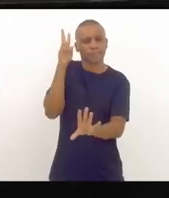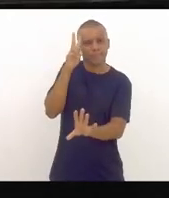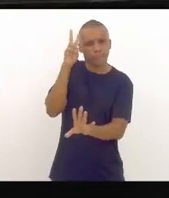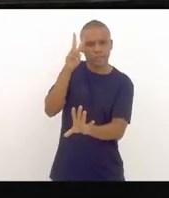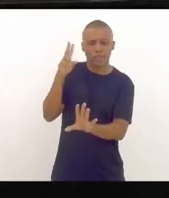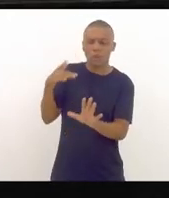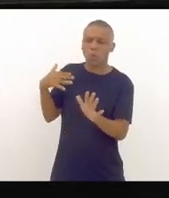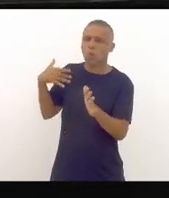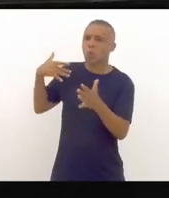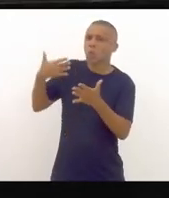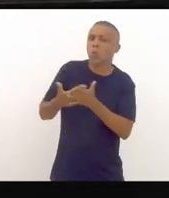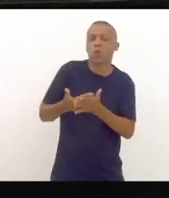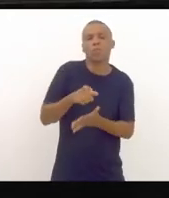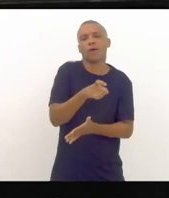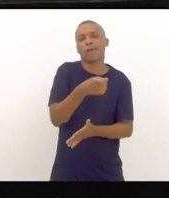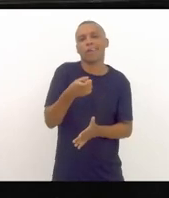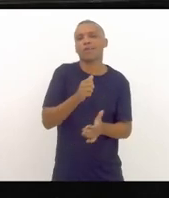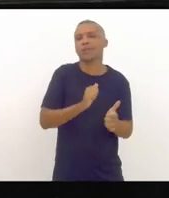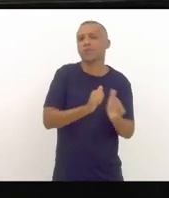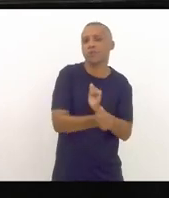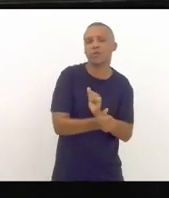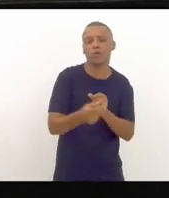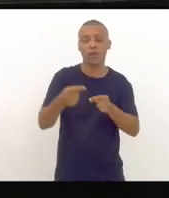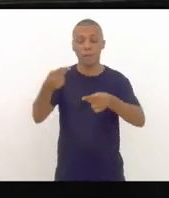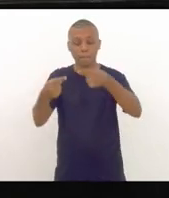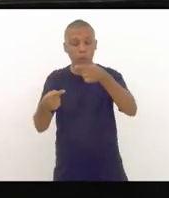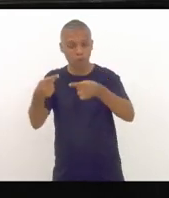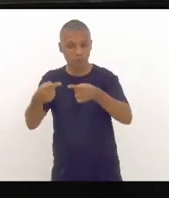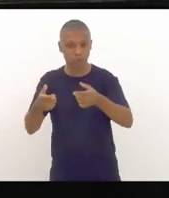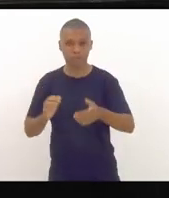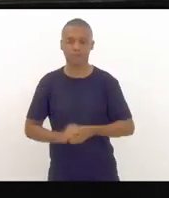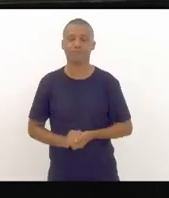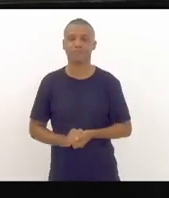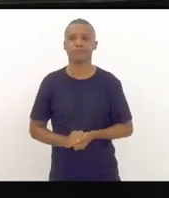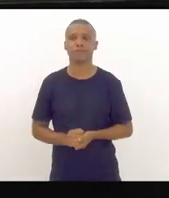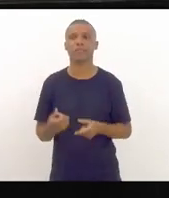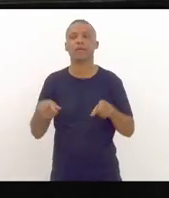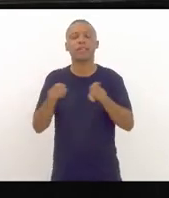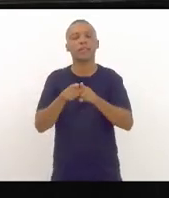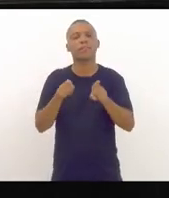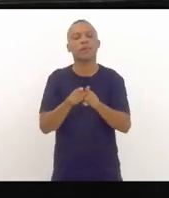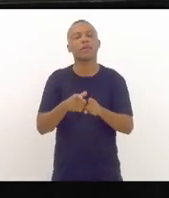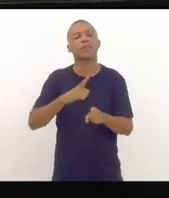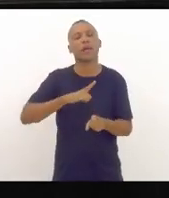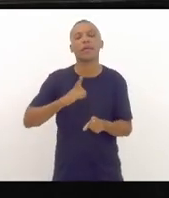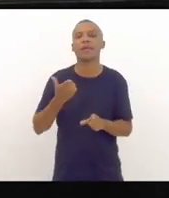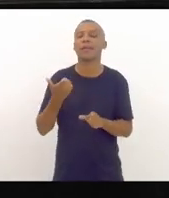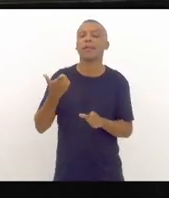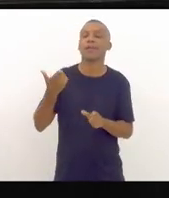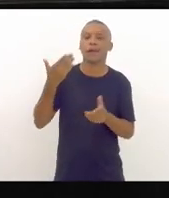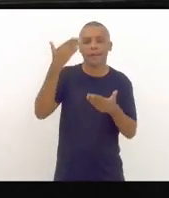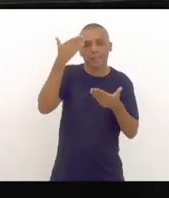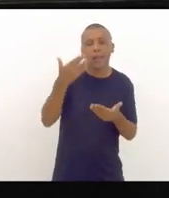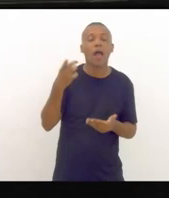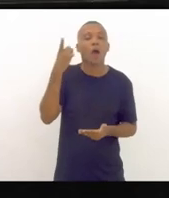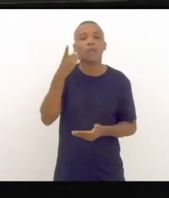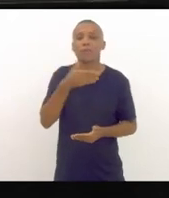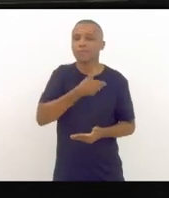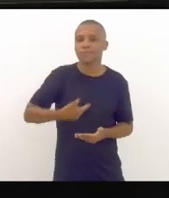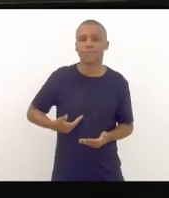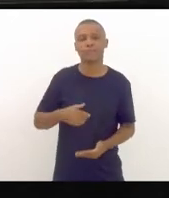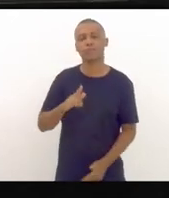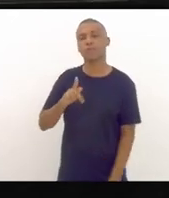mim como ex-jogador e político. Temos aqui também os deputados estaduais